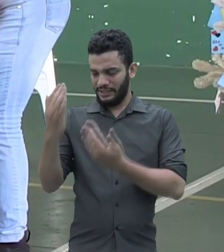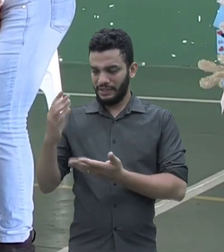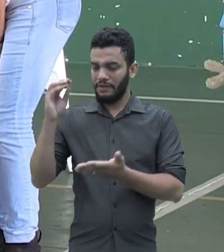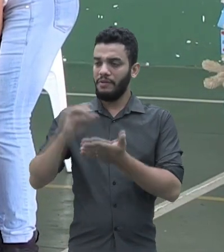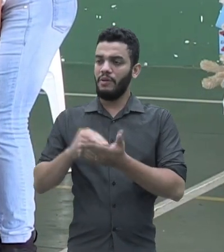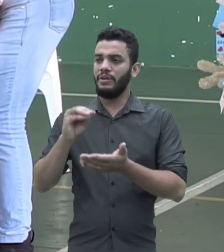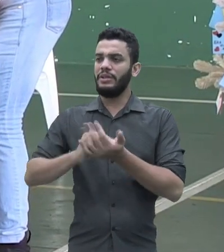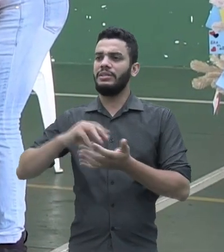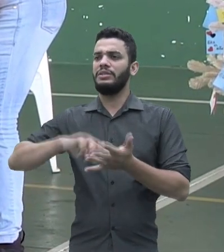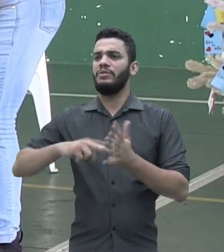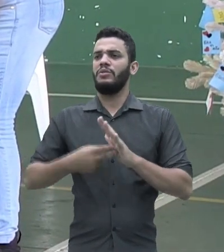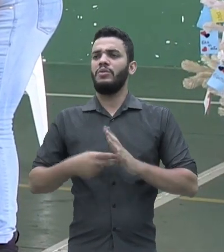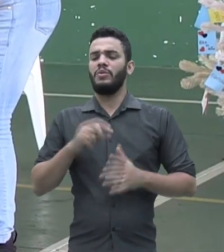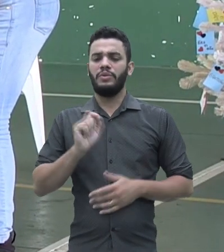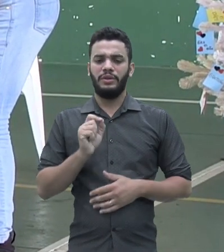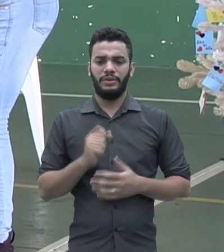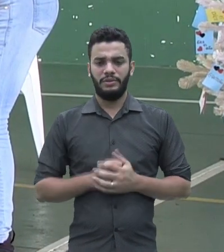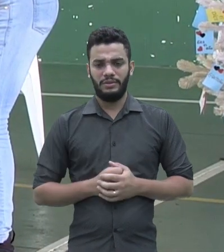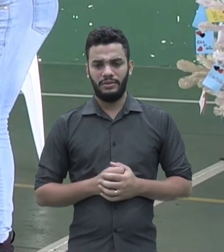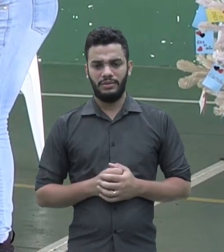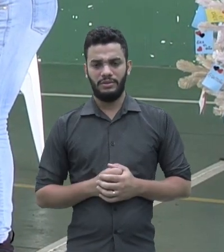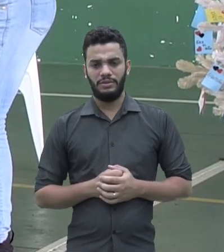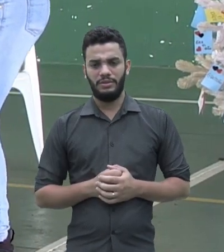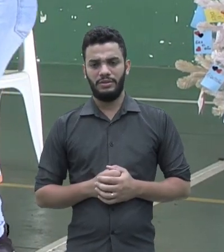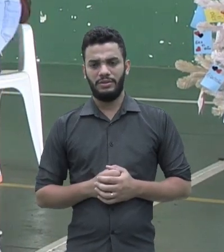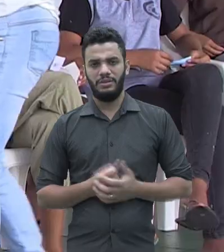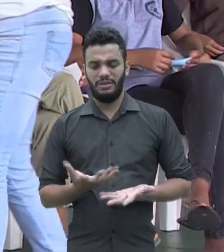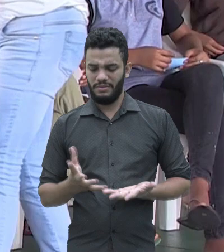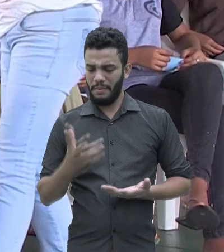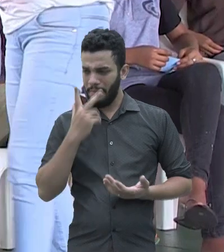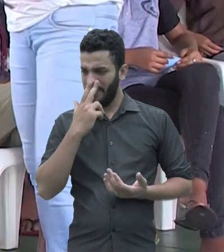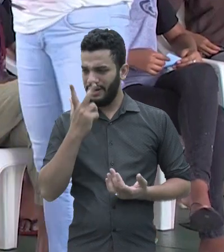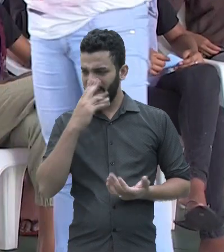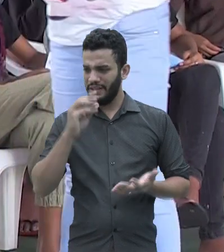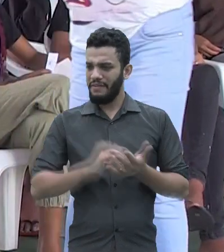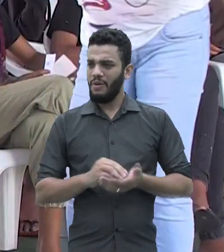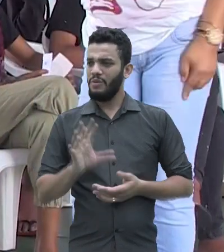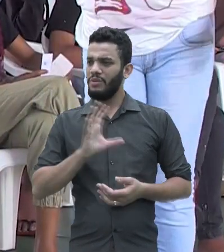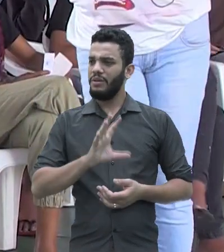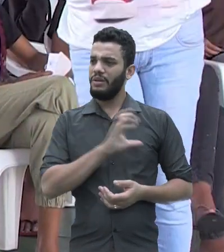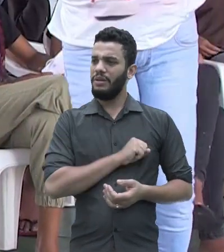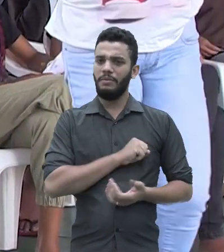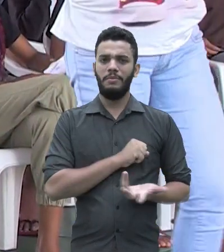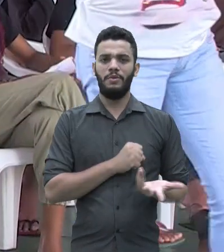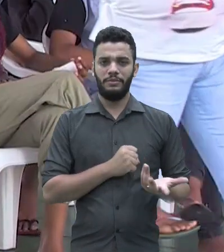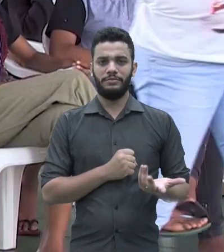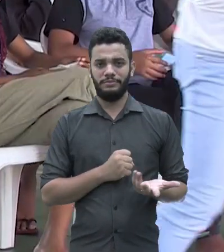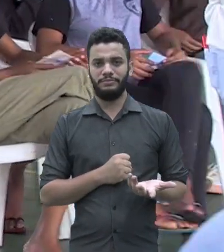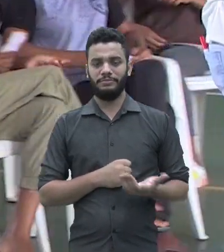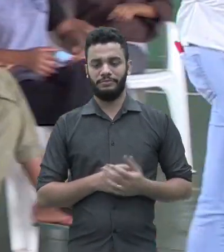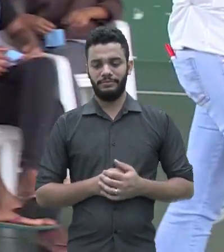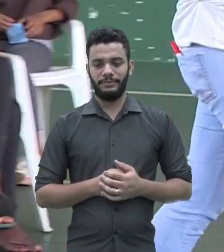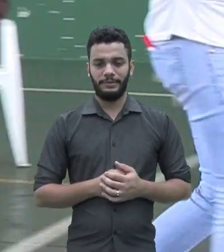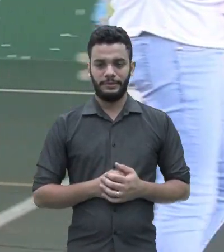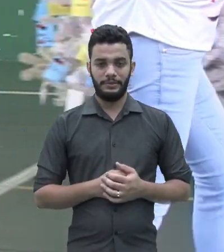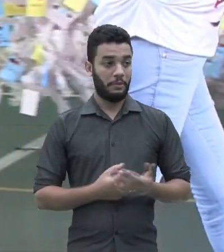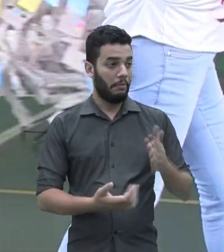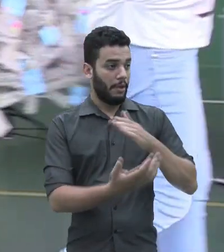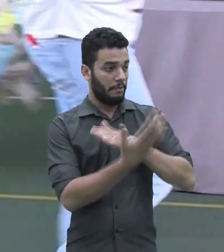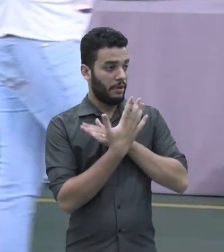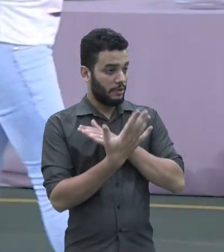Ai, sem... Sabes? Sem amor. Quem quer falar? Gente, me